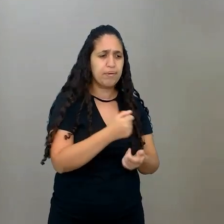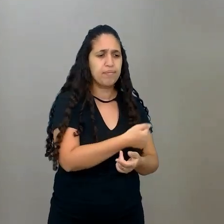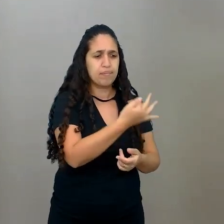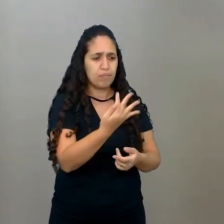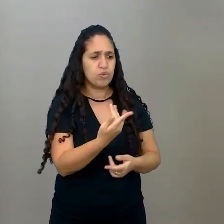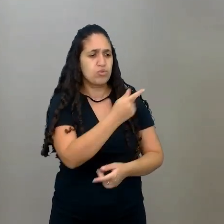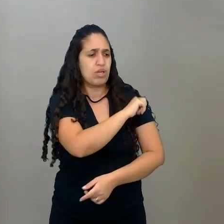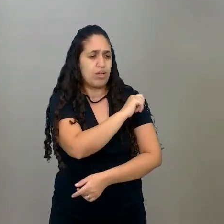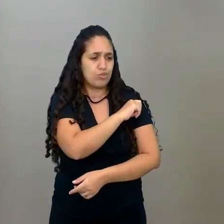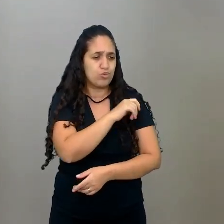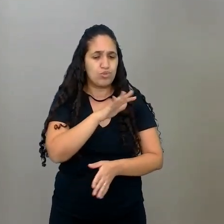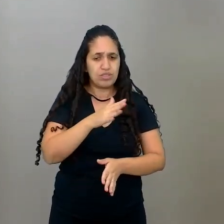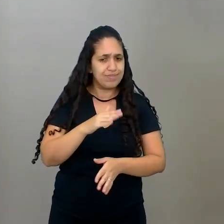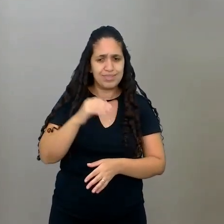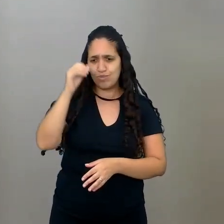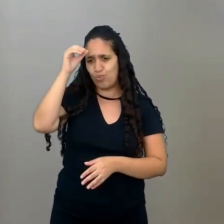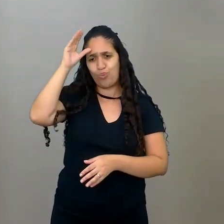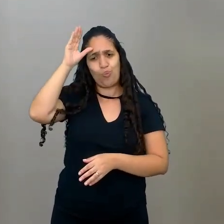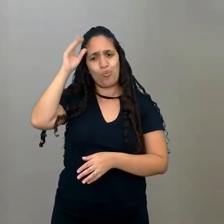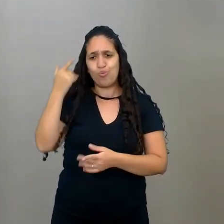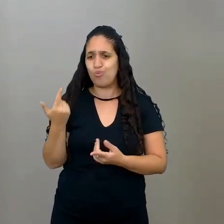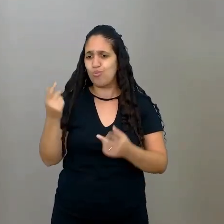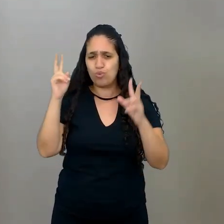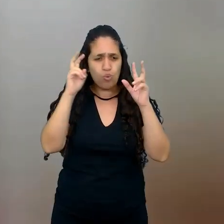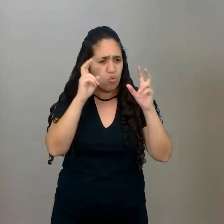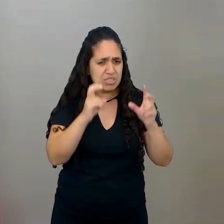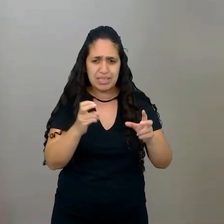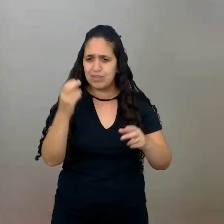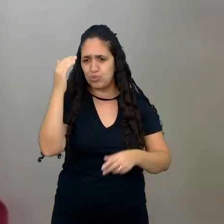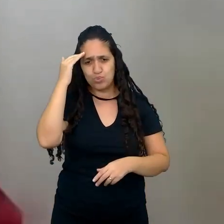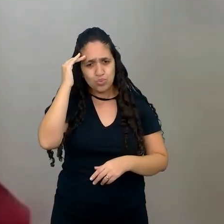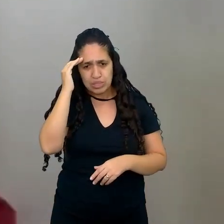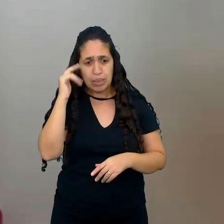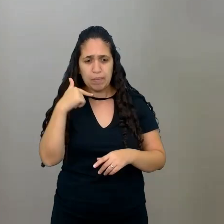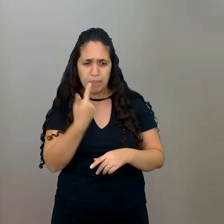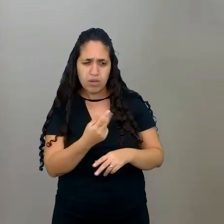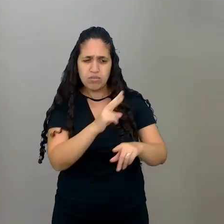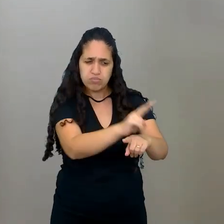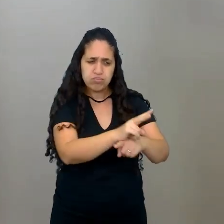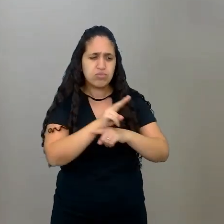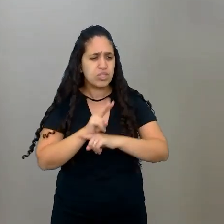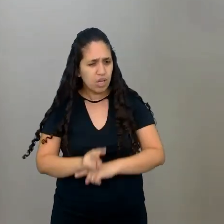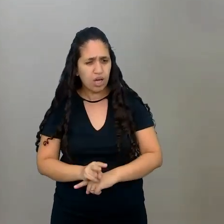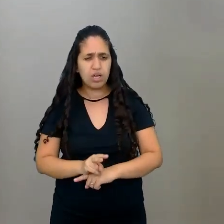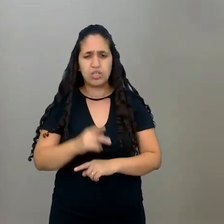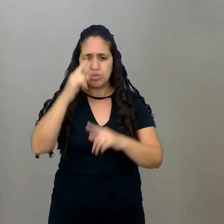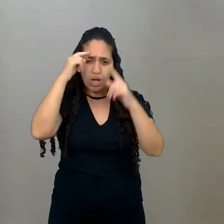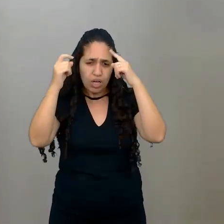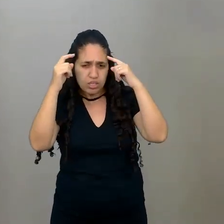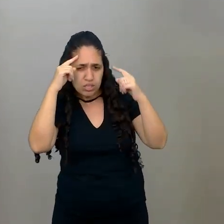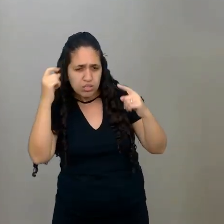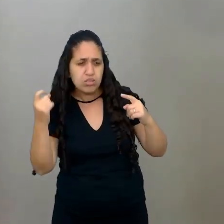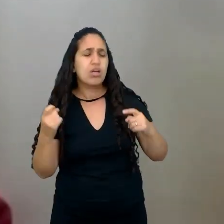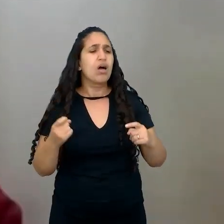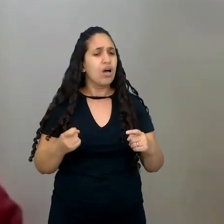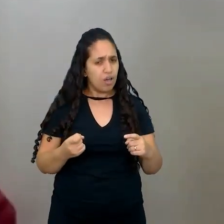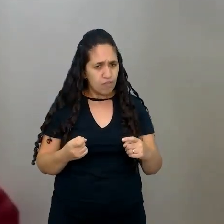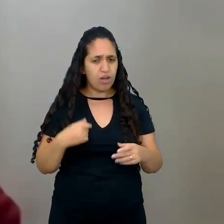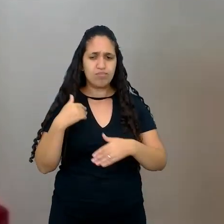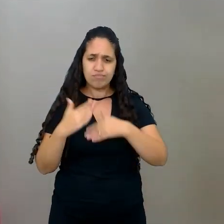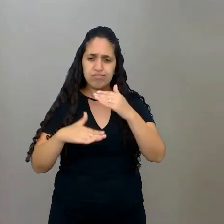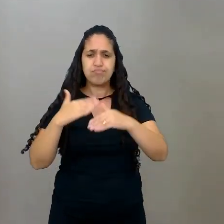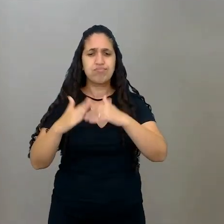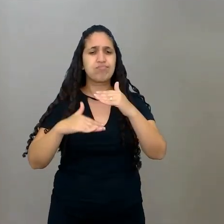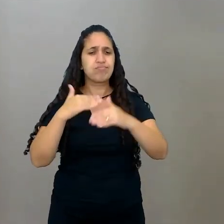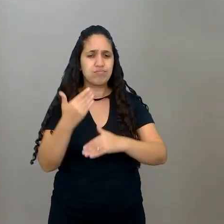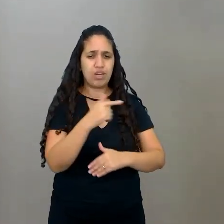vezes, não têm esse conhecimento prévio a respeito de algumas coisas, mas a gente buscando, fazendo um levantamento de ideias, uma chuva de ideias aí, vai trazendo